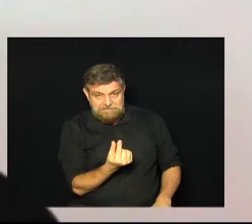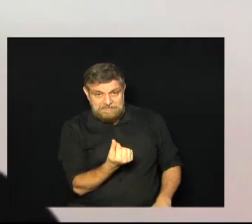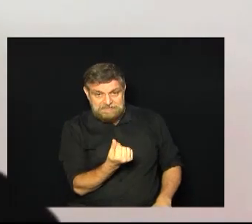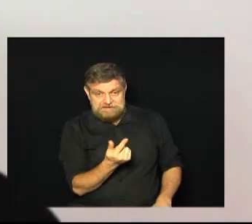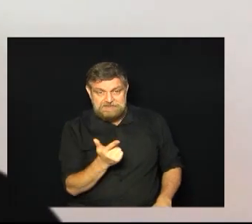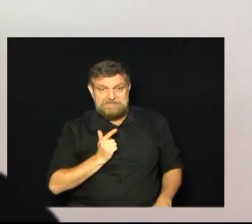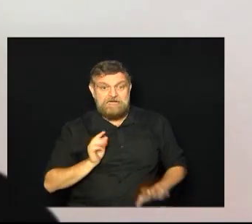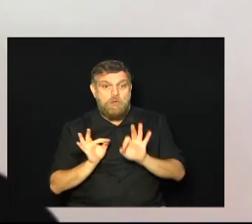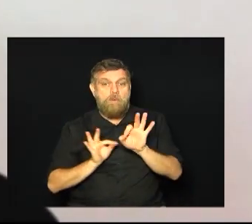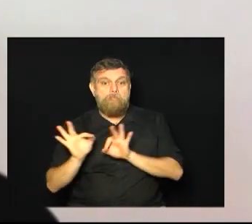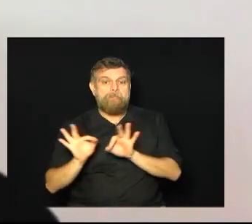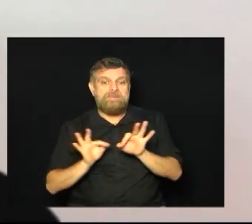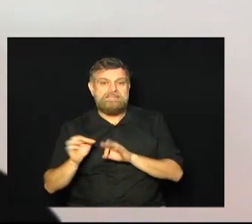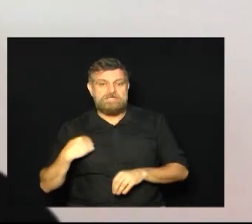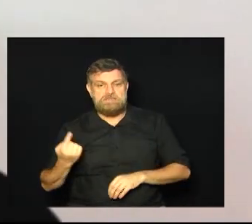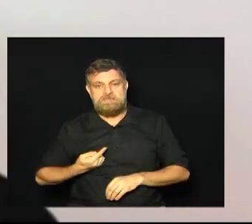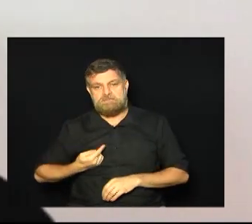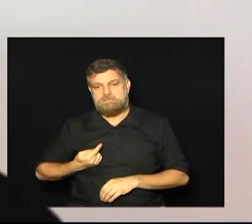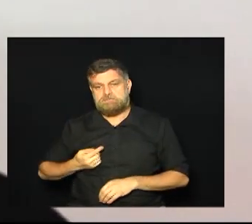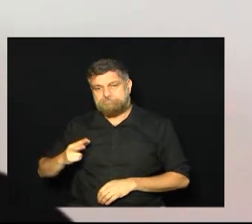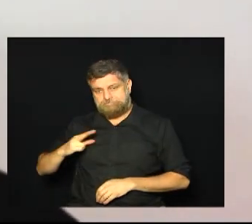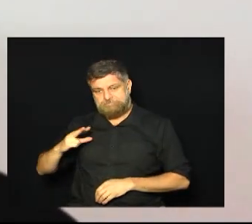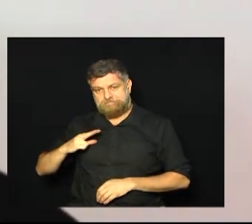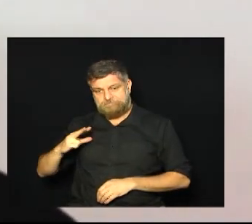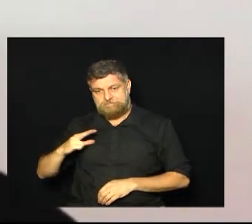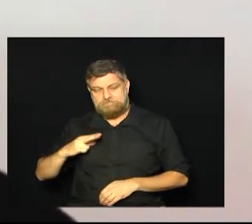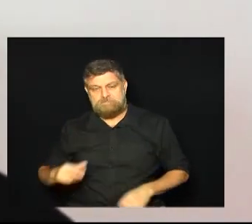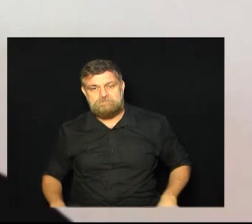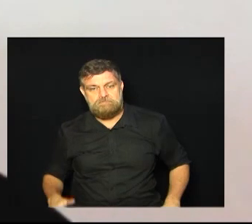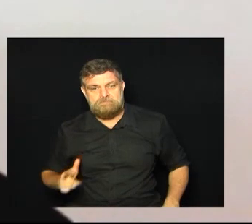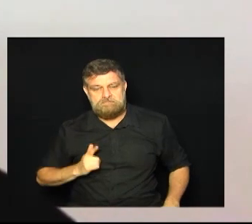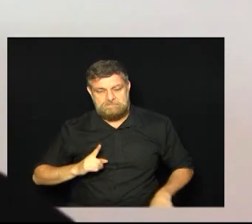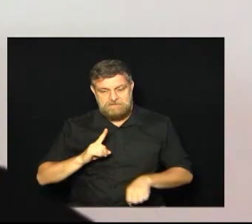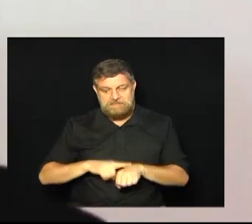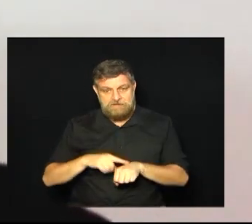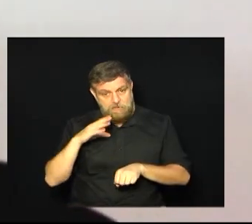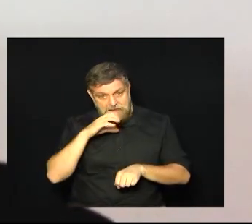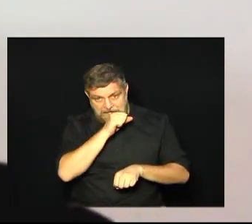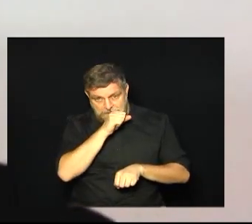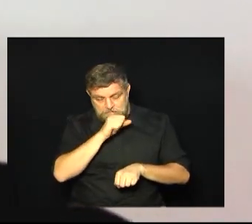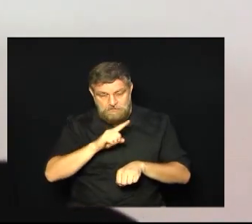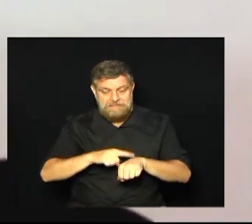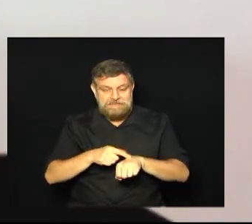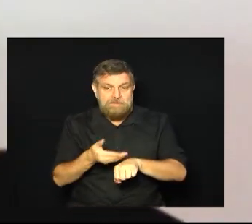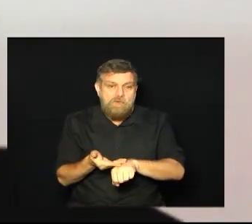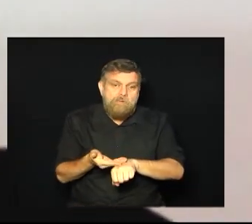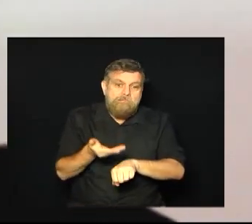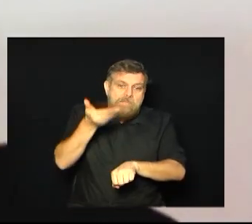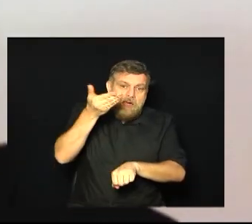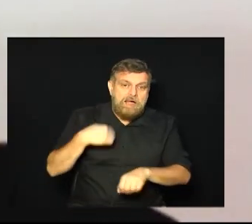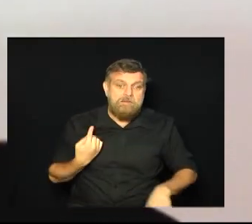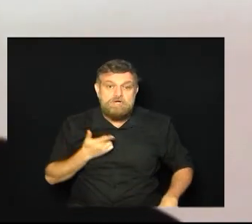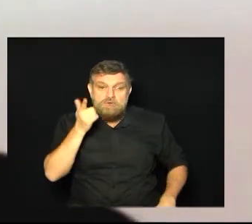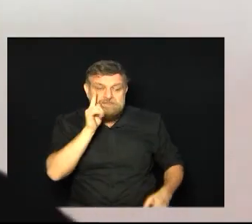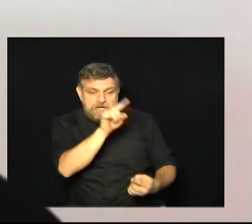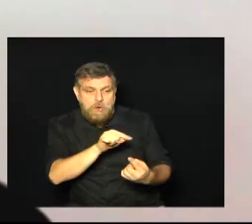existe? Um planejamento da nossa parte. Então, curto, médio e longo. Então, muitas vezes, para a gente conquistar um